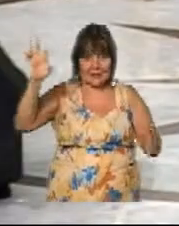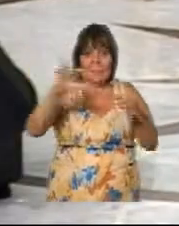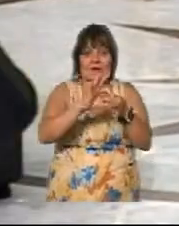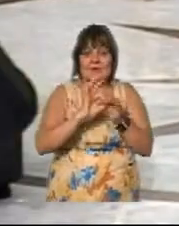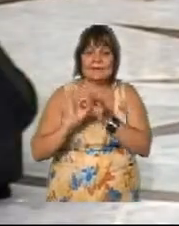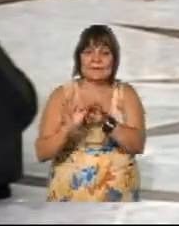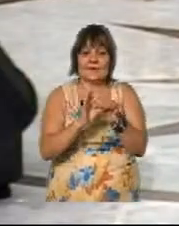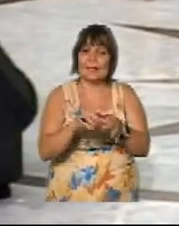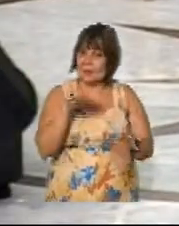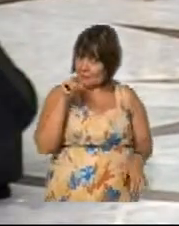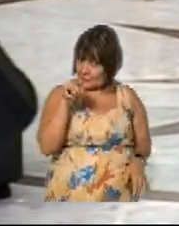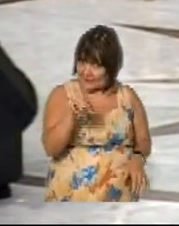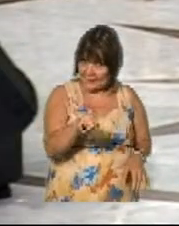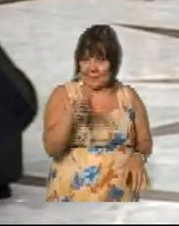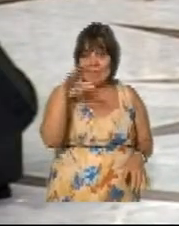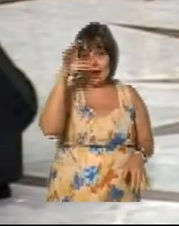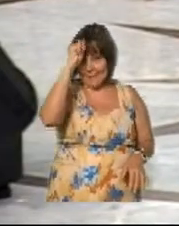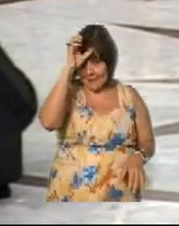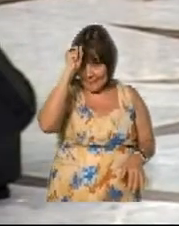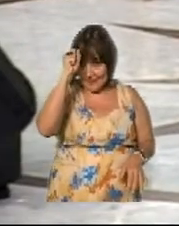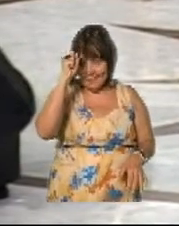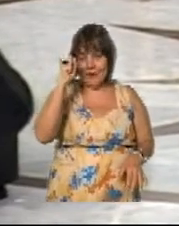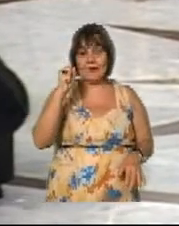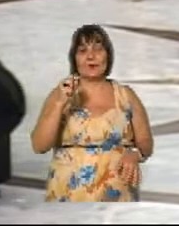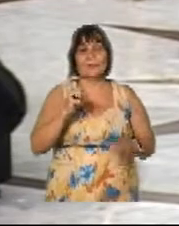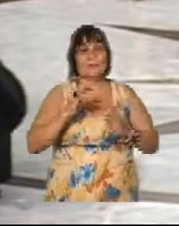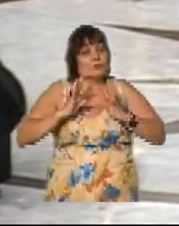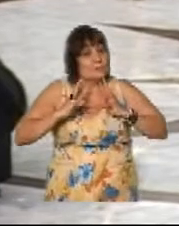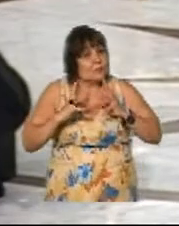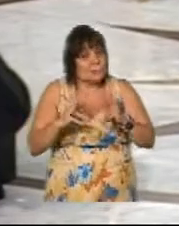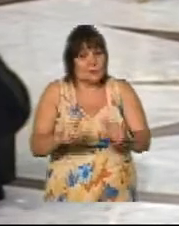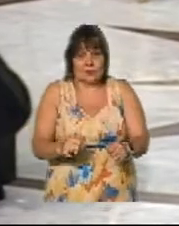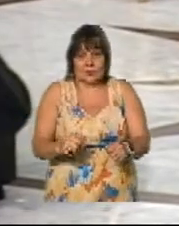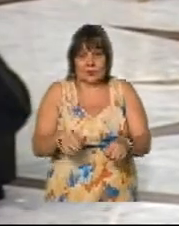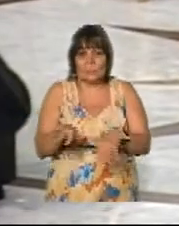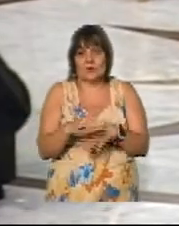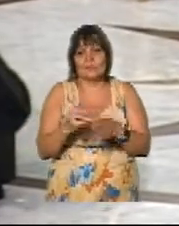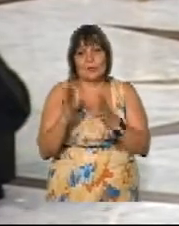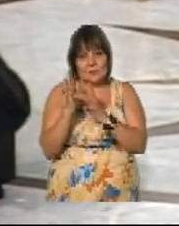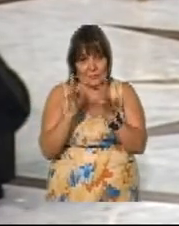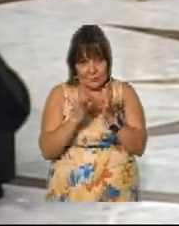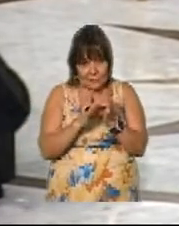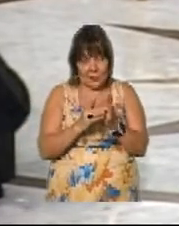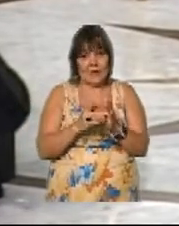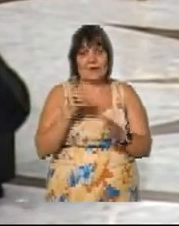Então, quando você aprende a respeito de Jesus, quando você aprende a servir ao Senhor,